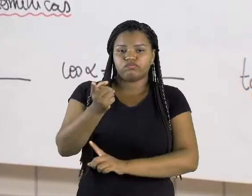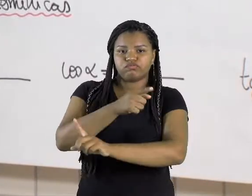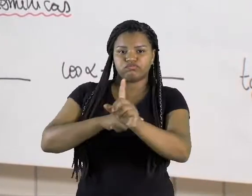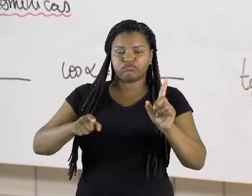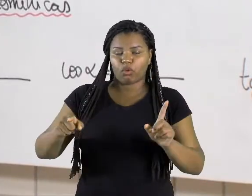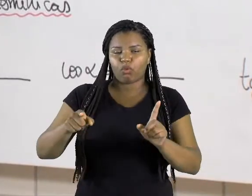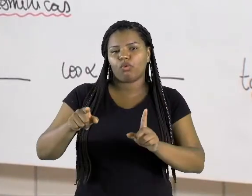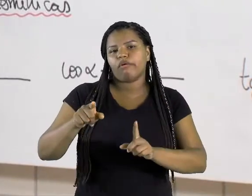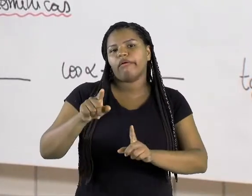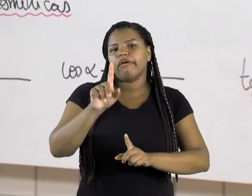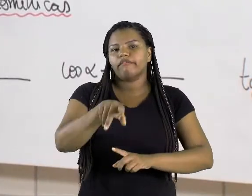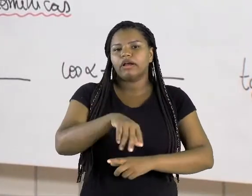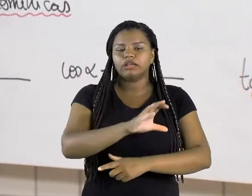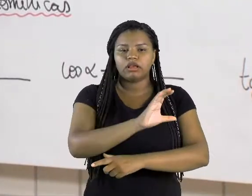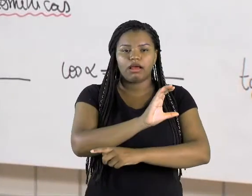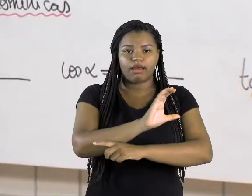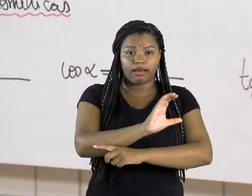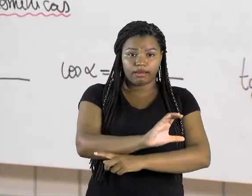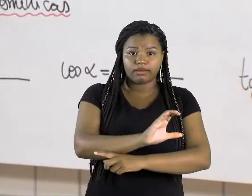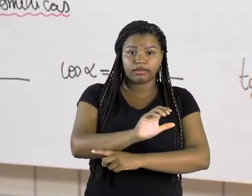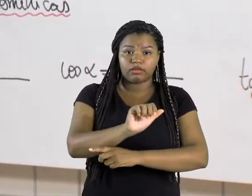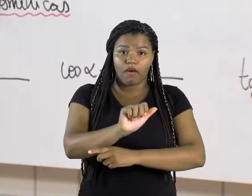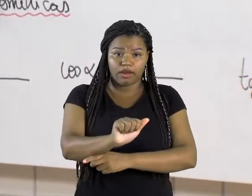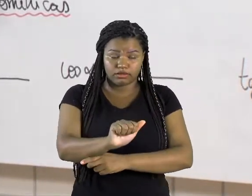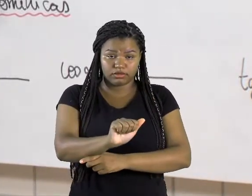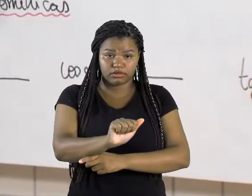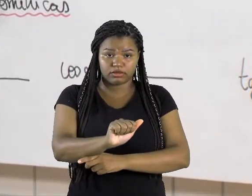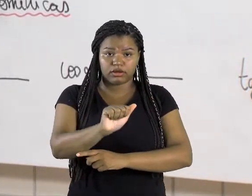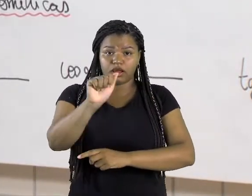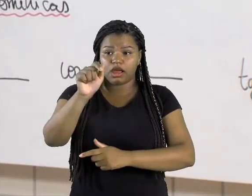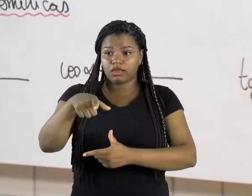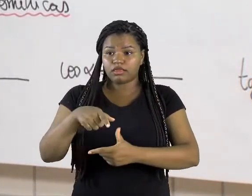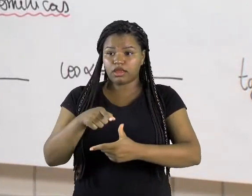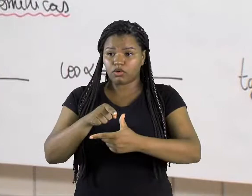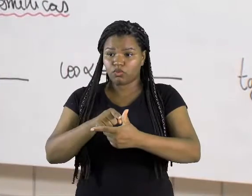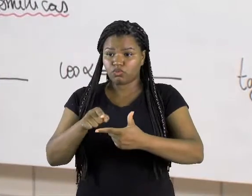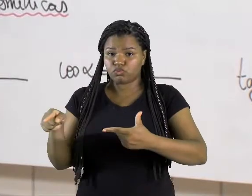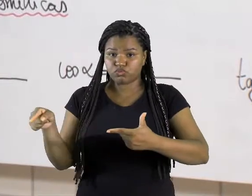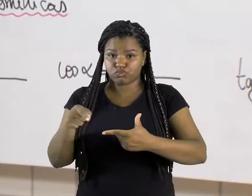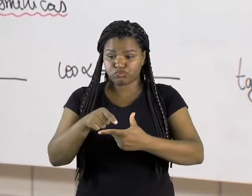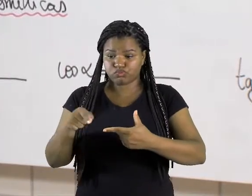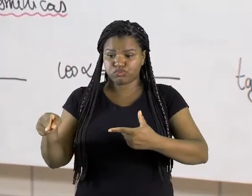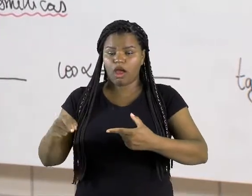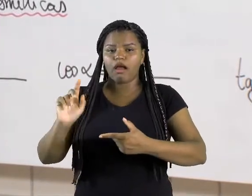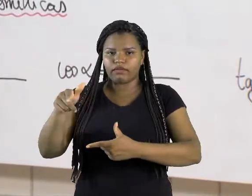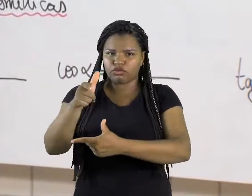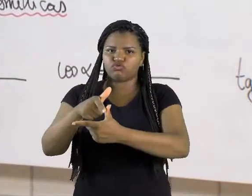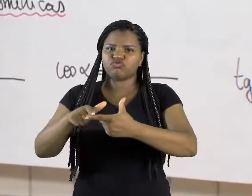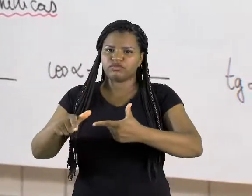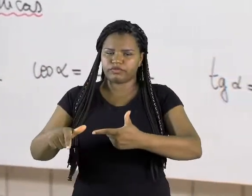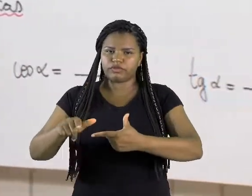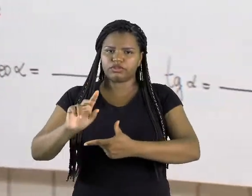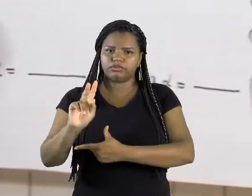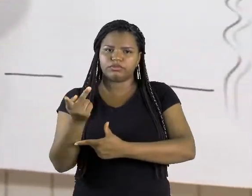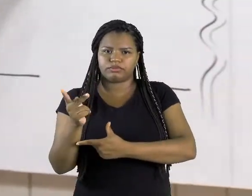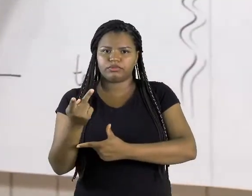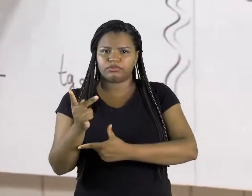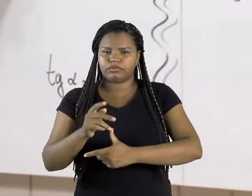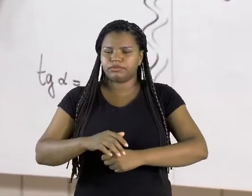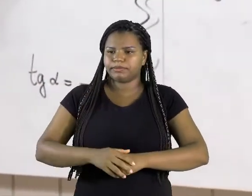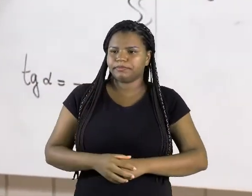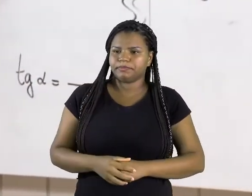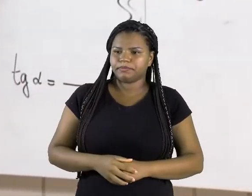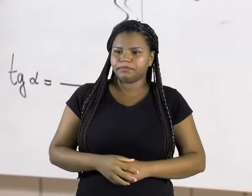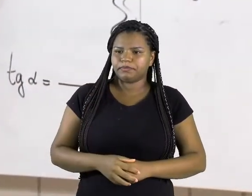vou pegar o cateto adjacente, pegar esse comprimento de reta e vou dividir pela hipotenusa. Então,